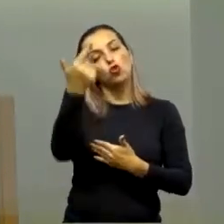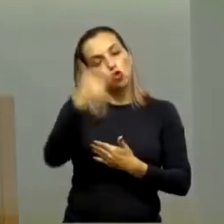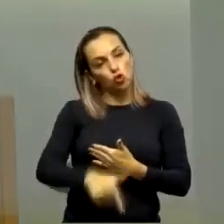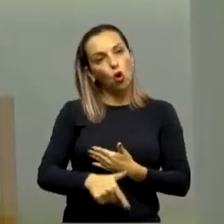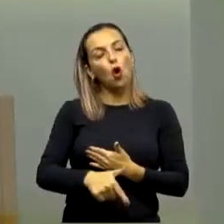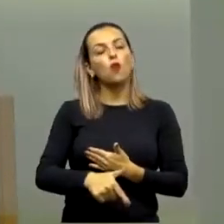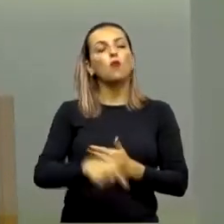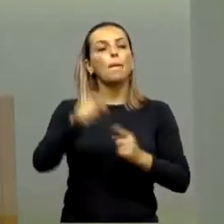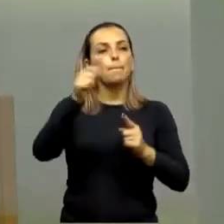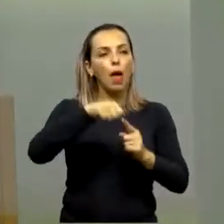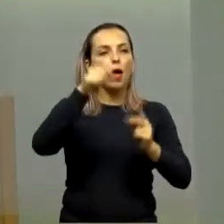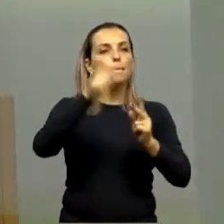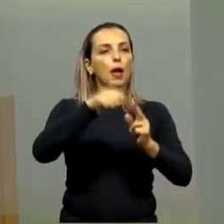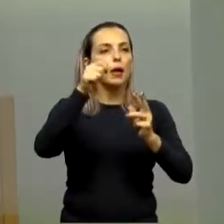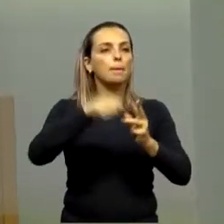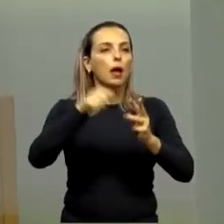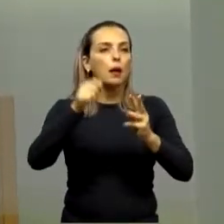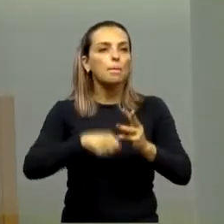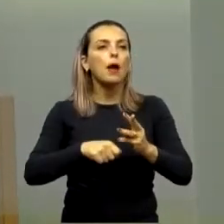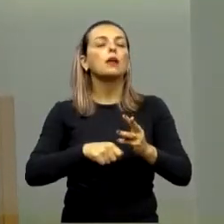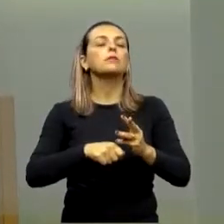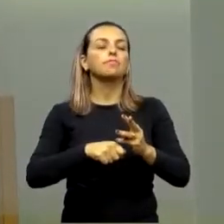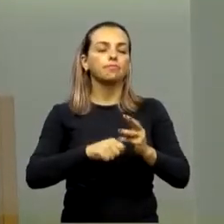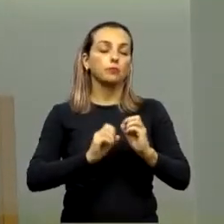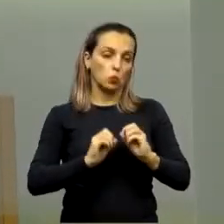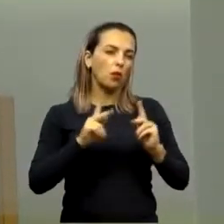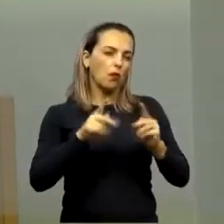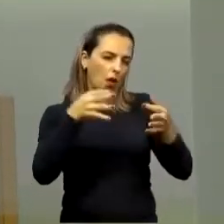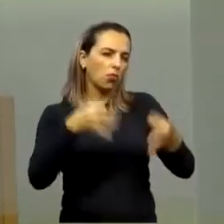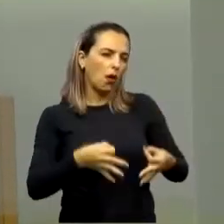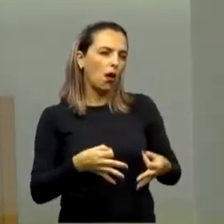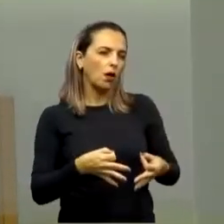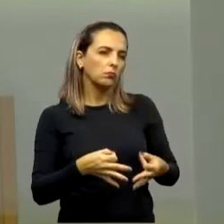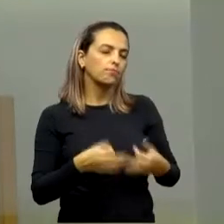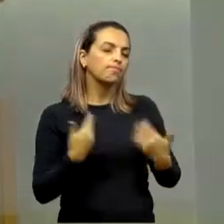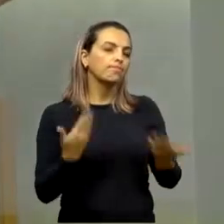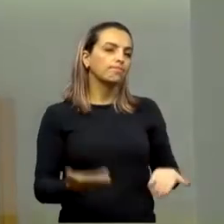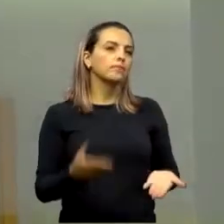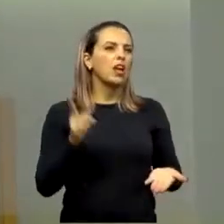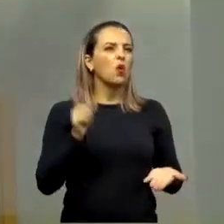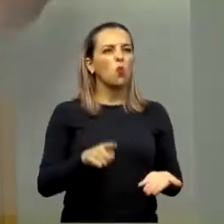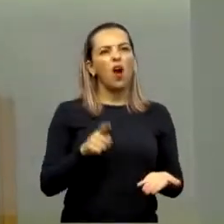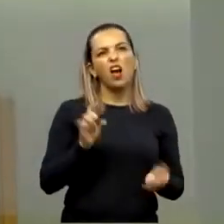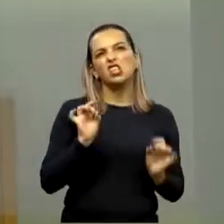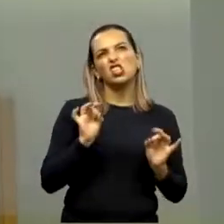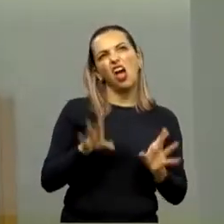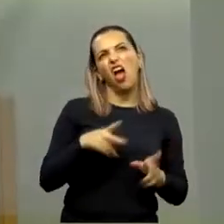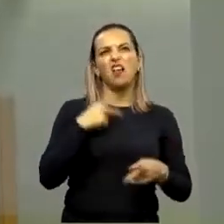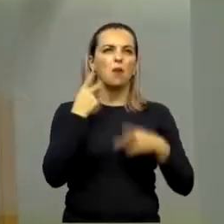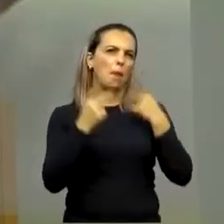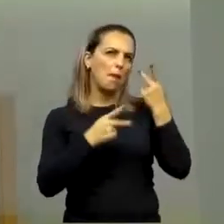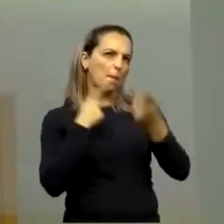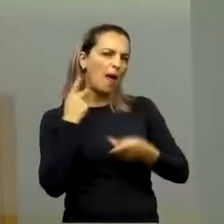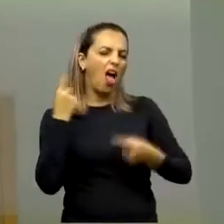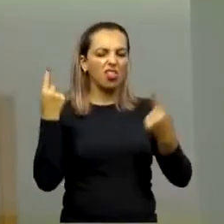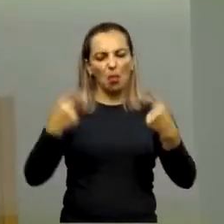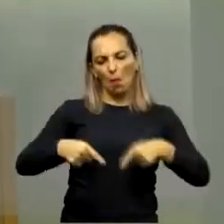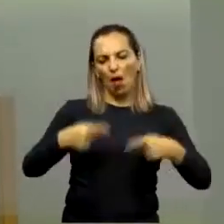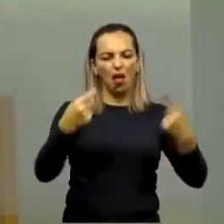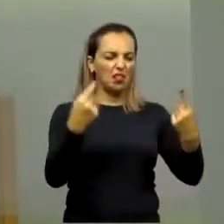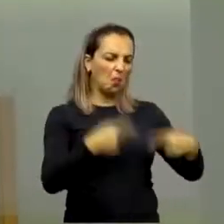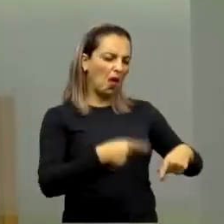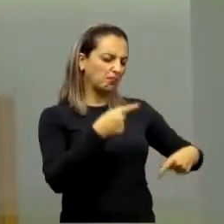fechou mais passar para ganhar Abril certo Presidente então isso daí não ficar esse com picunha disputa